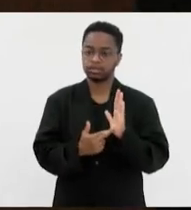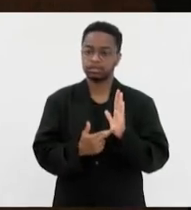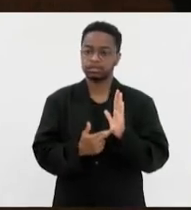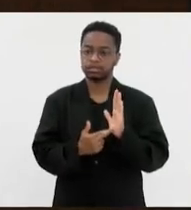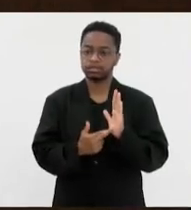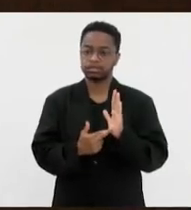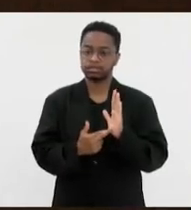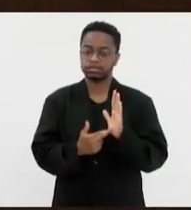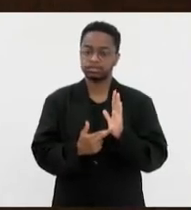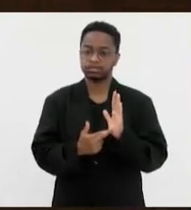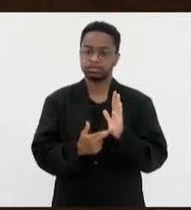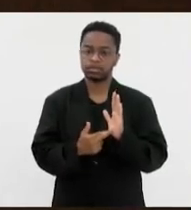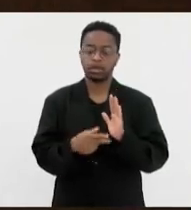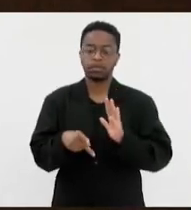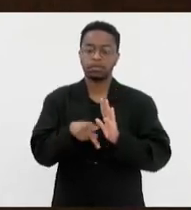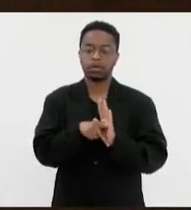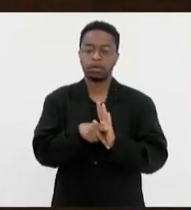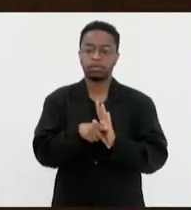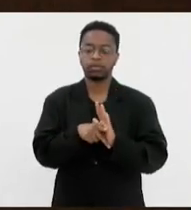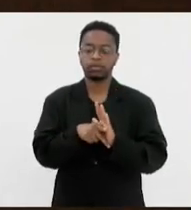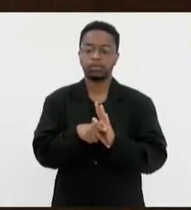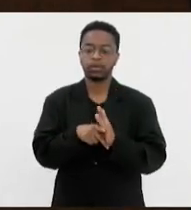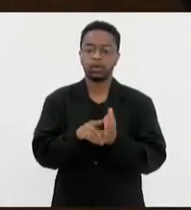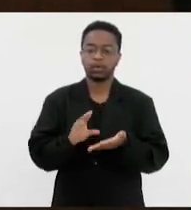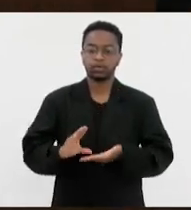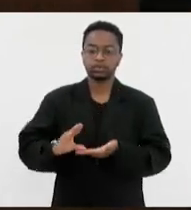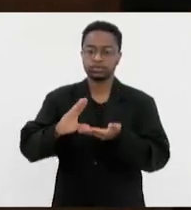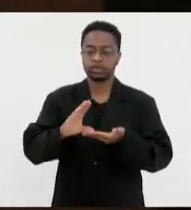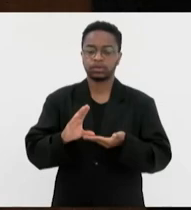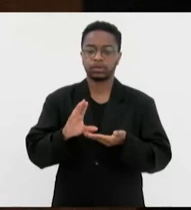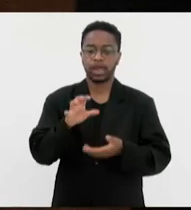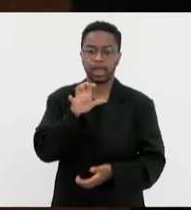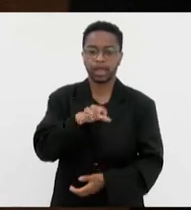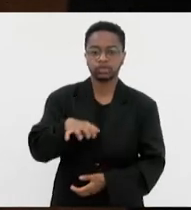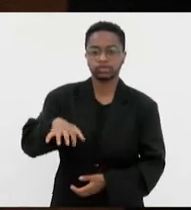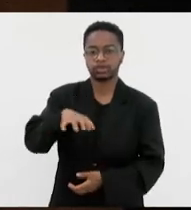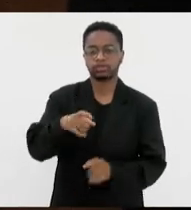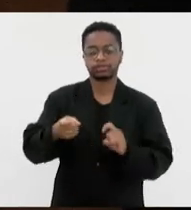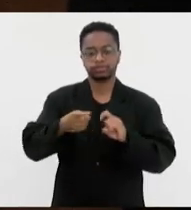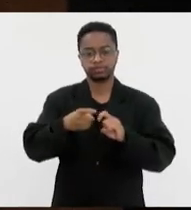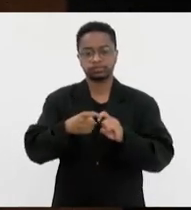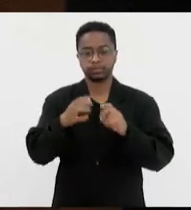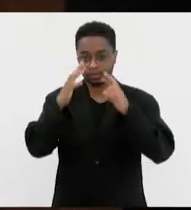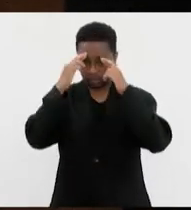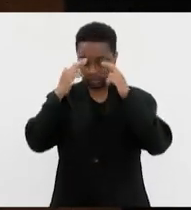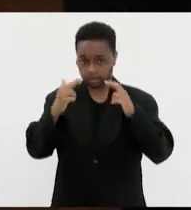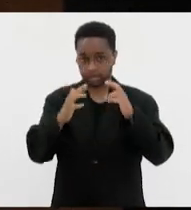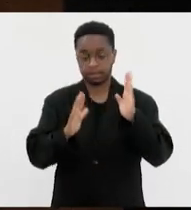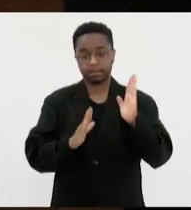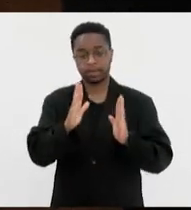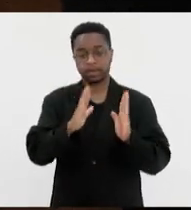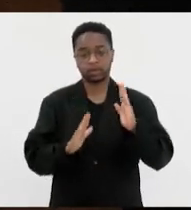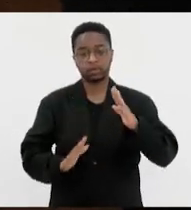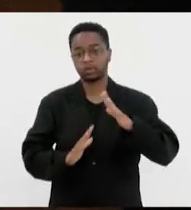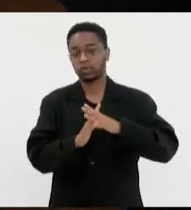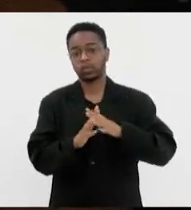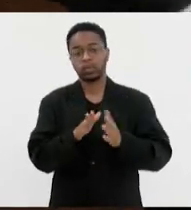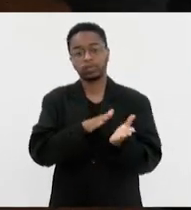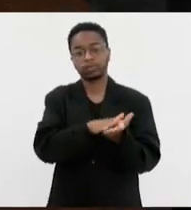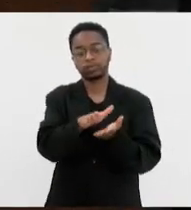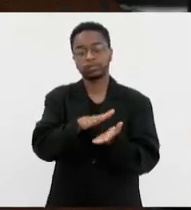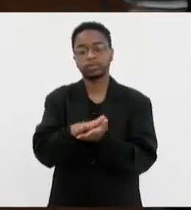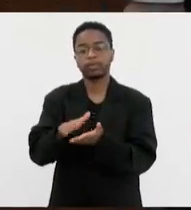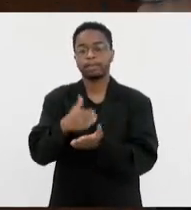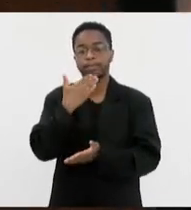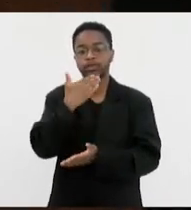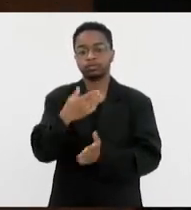essa determinação do Conselho Regional de Medicina aqui do Rio de Janeiro, para que seja respeitado o prazo de emissão do pedido médico,